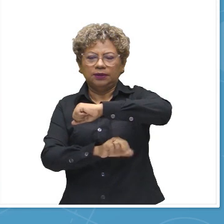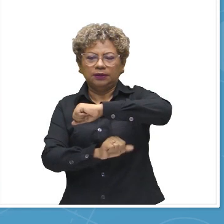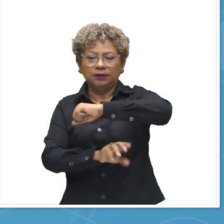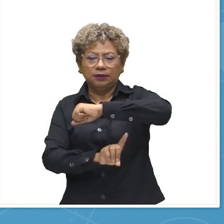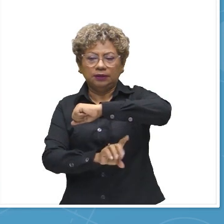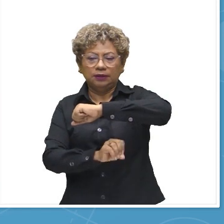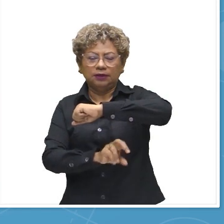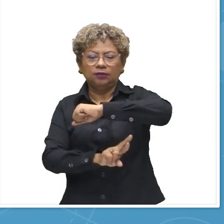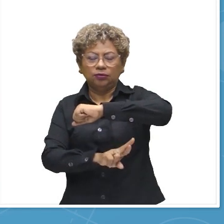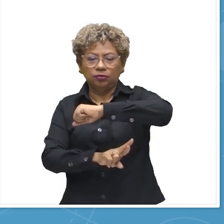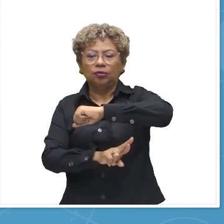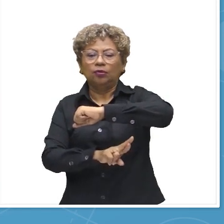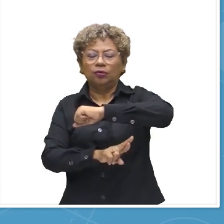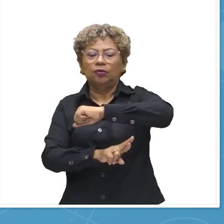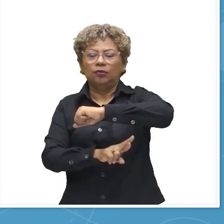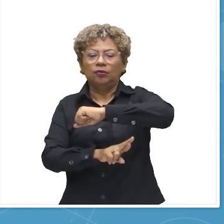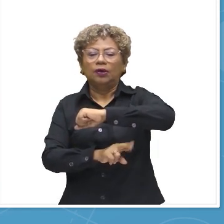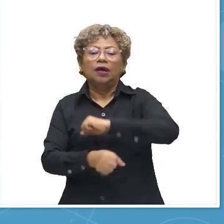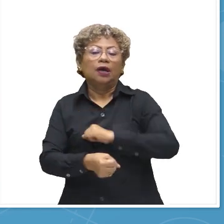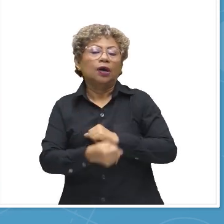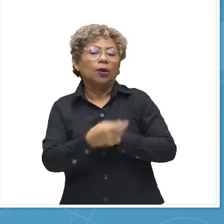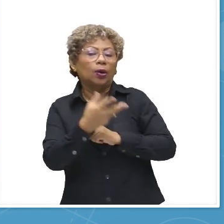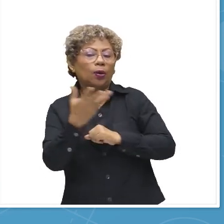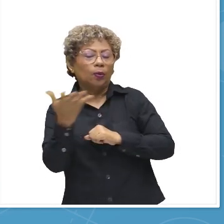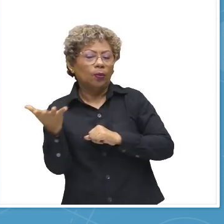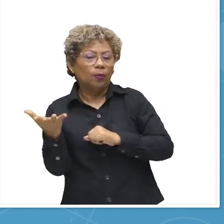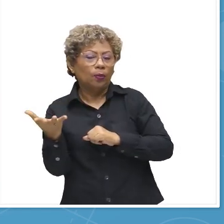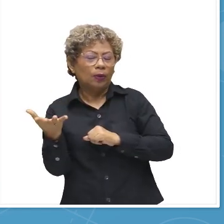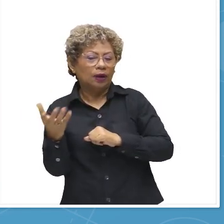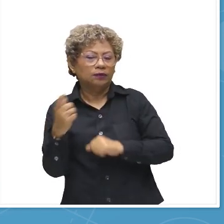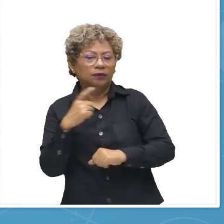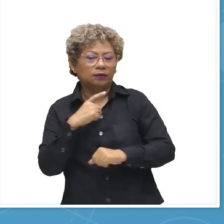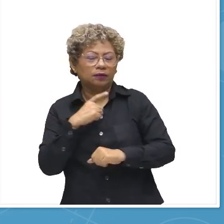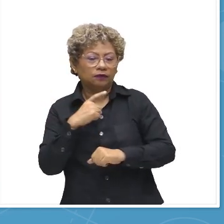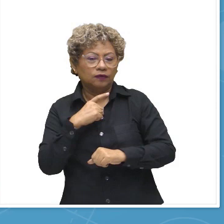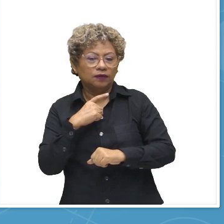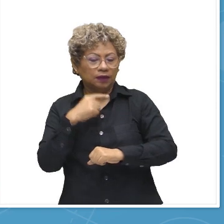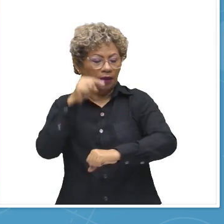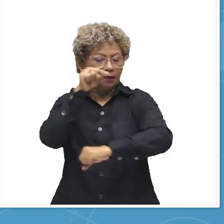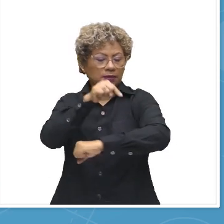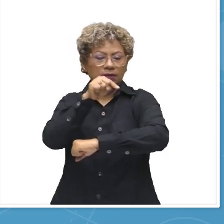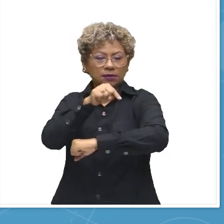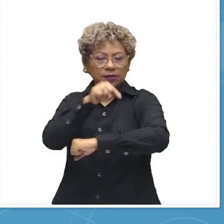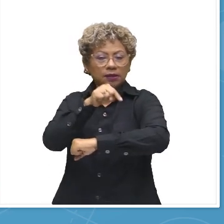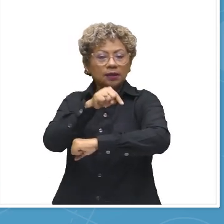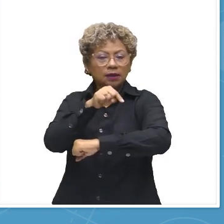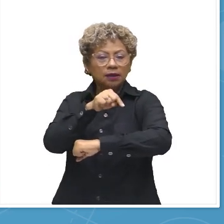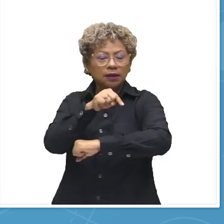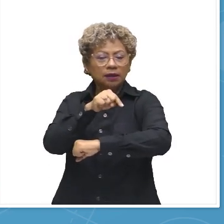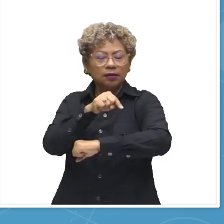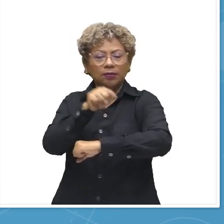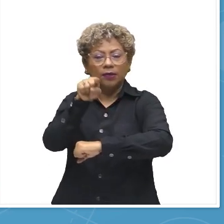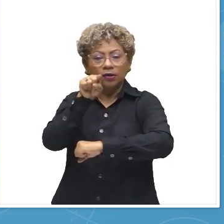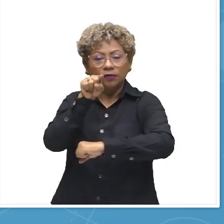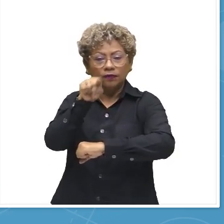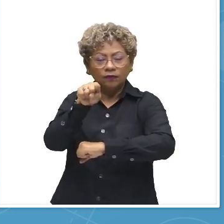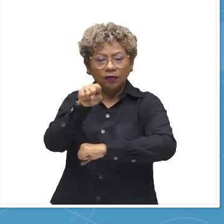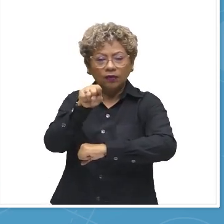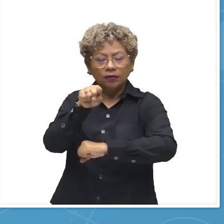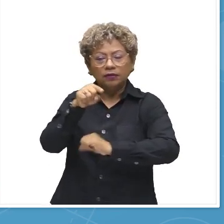vou marcar aqui, vou pintar a parte que está ocupada. Tudo bem? Então, é assim que vocês têm que deixar aí no